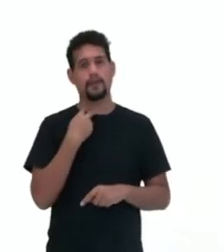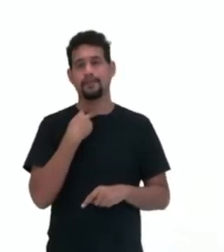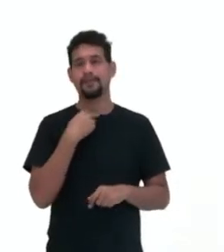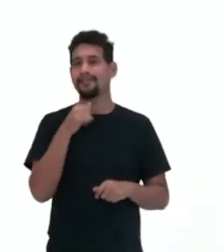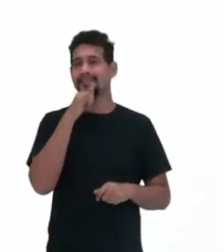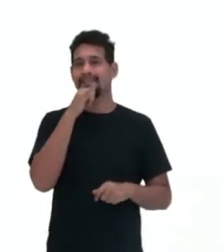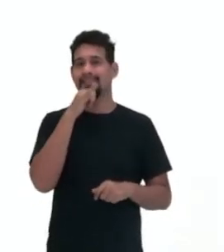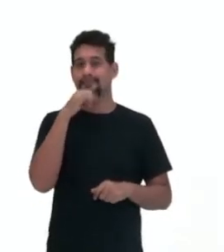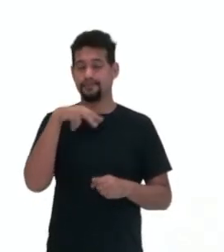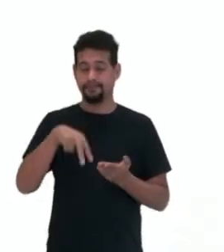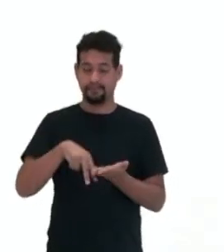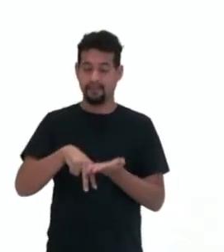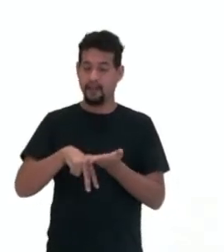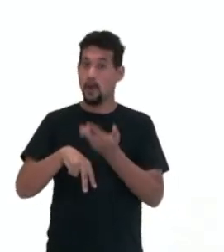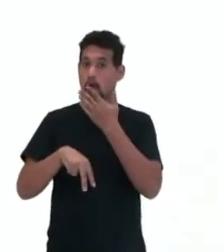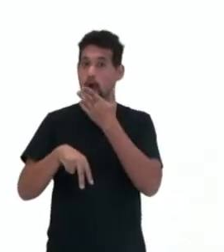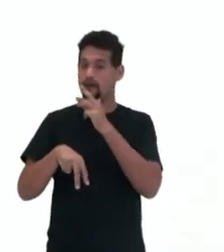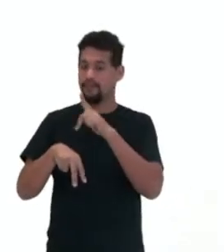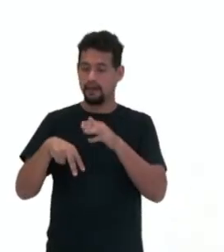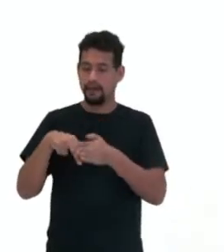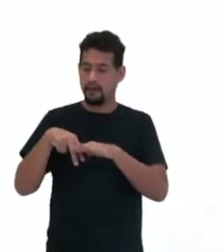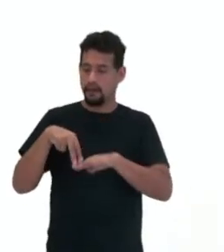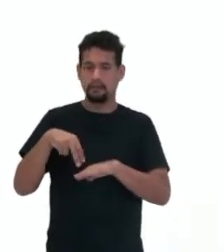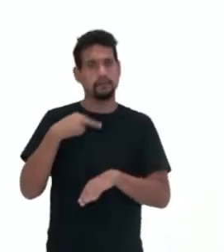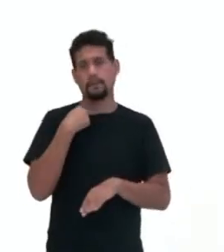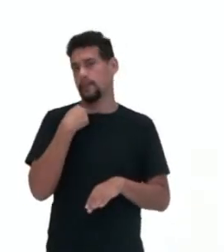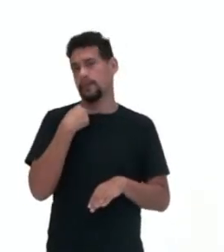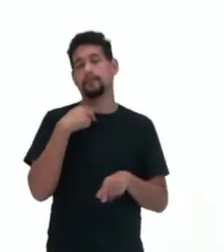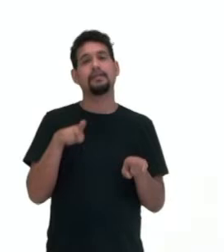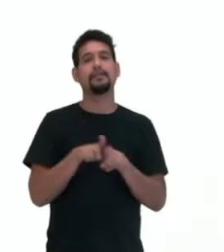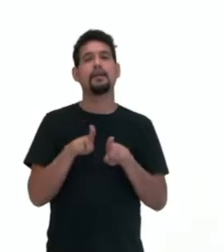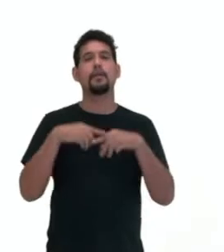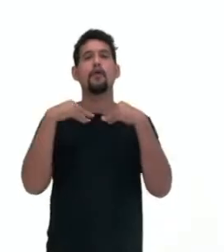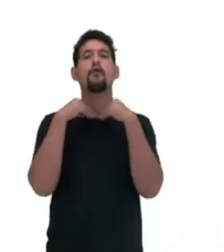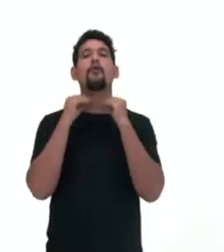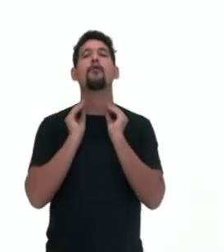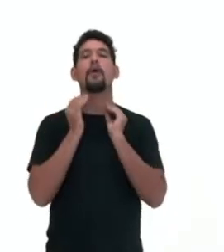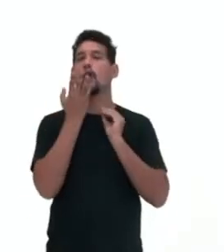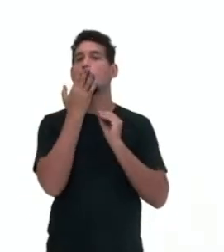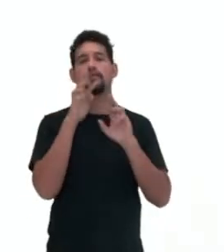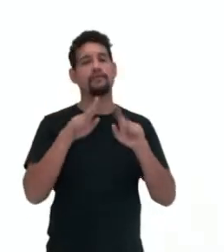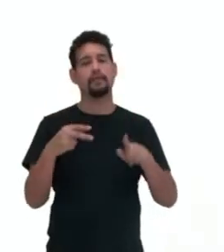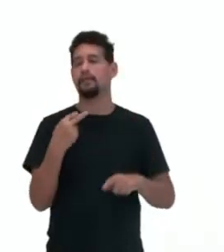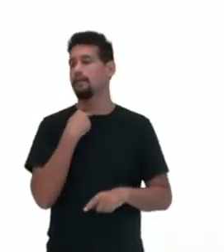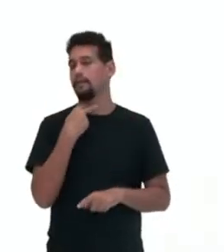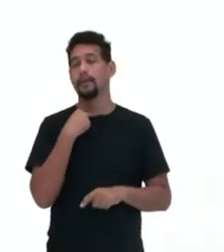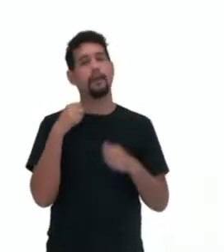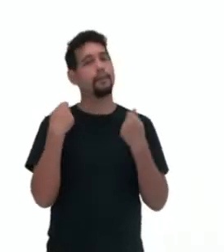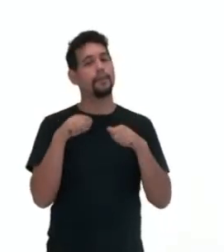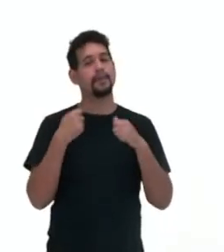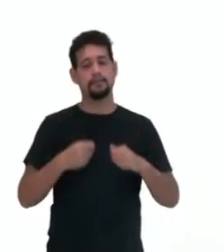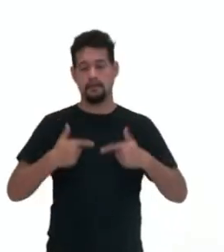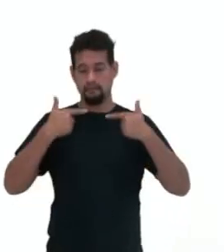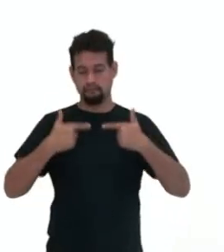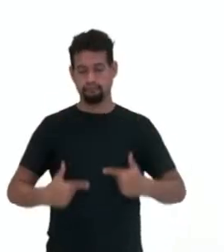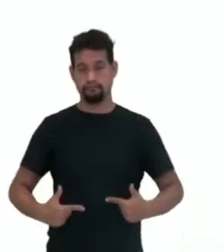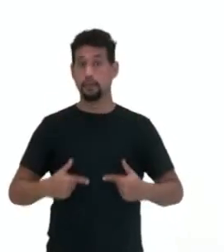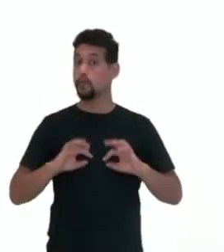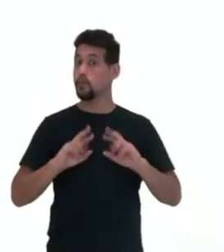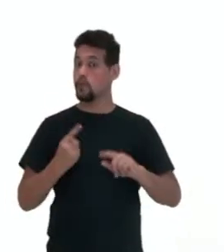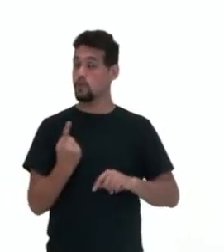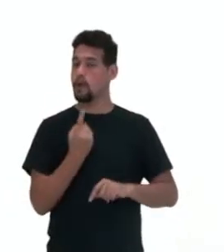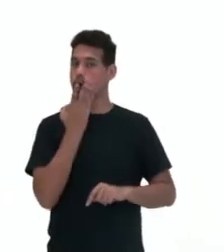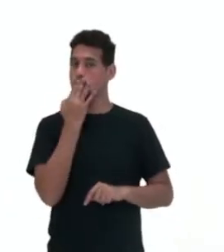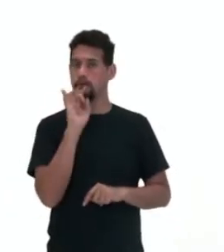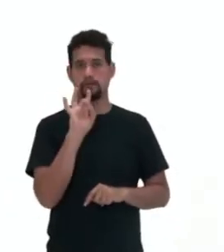uma cor e a calça de outra, tá? Nem com golas de cores diferentes também. Então, tem que ser uma cor única. Eu